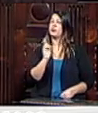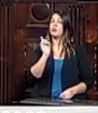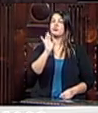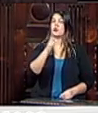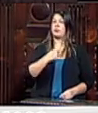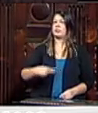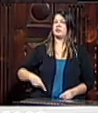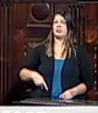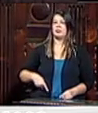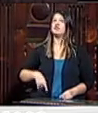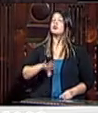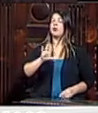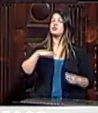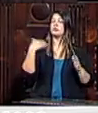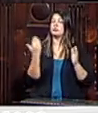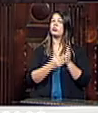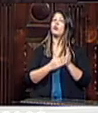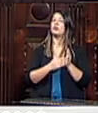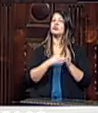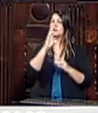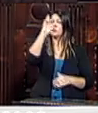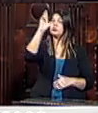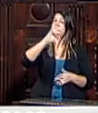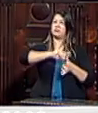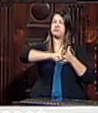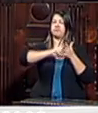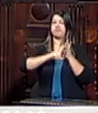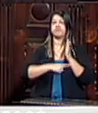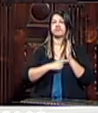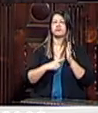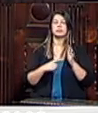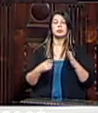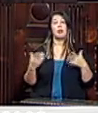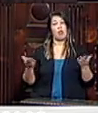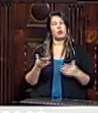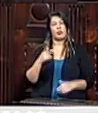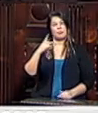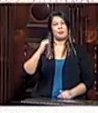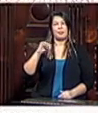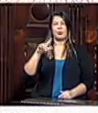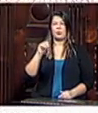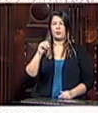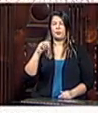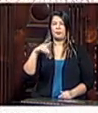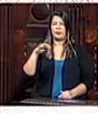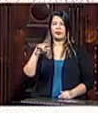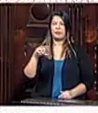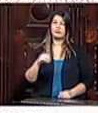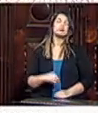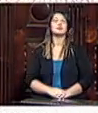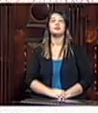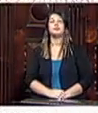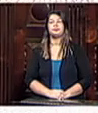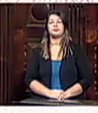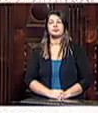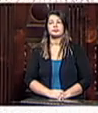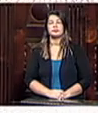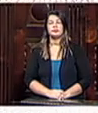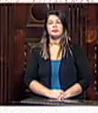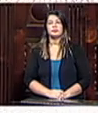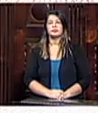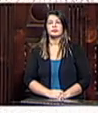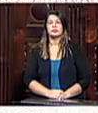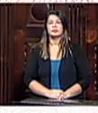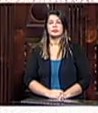da República, mas para todos os cargos. Por favor, uma parte, deputado Paulo Melo. Deputado Osório, eu tenho ouvido,